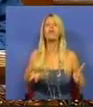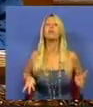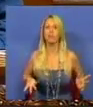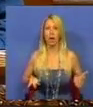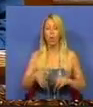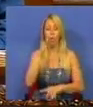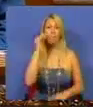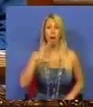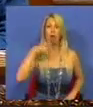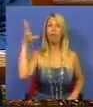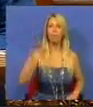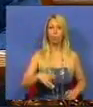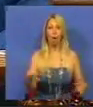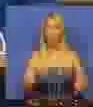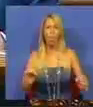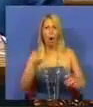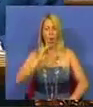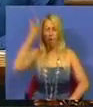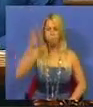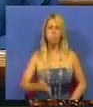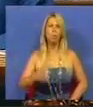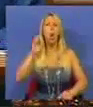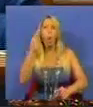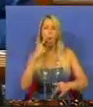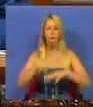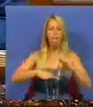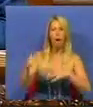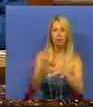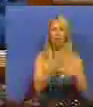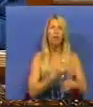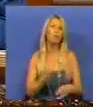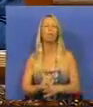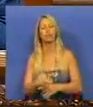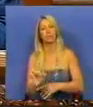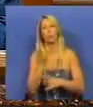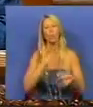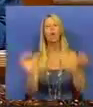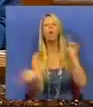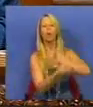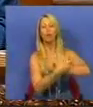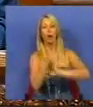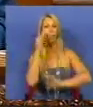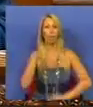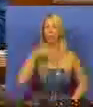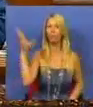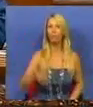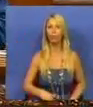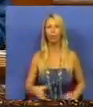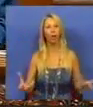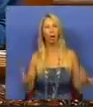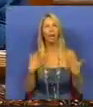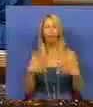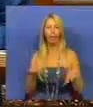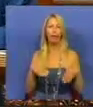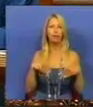nem incisivo nem diligente. Ao contrário, o Banco de Portugal foi efetivamente muito passivo e